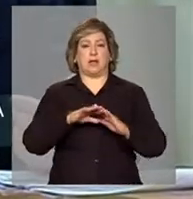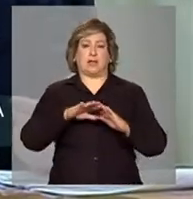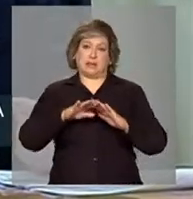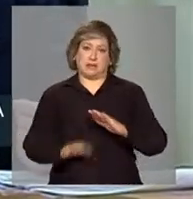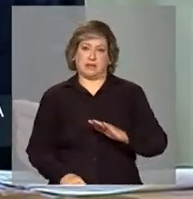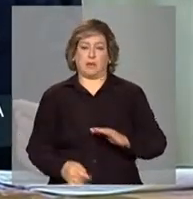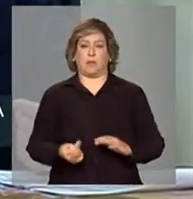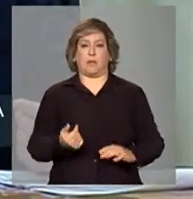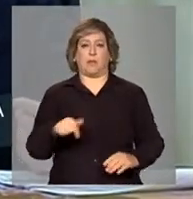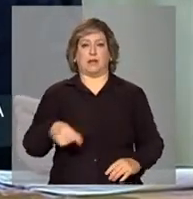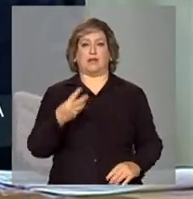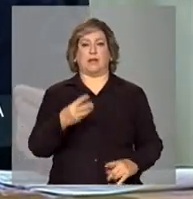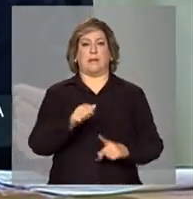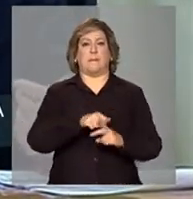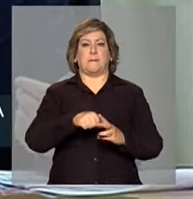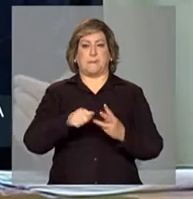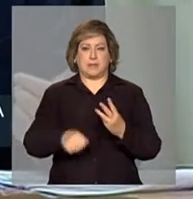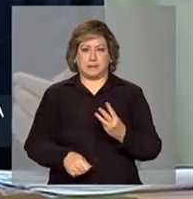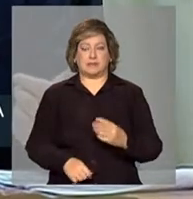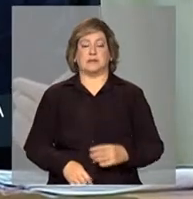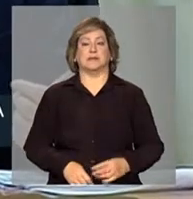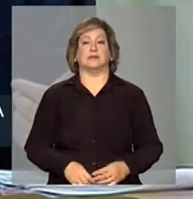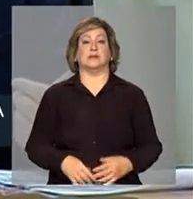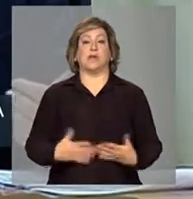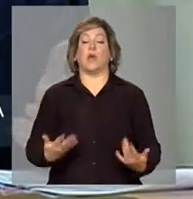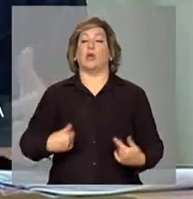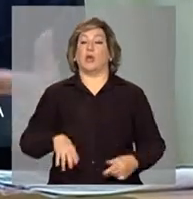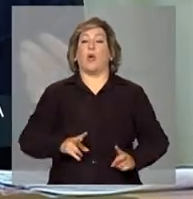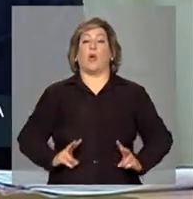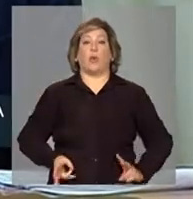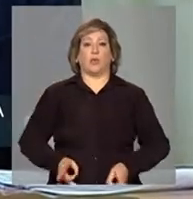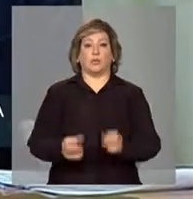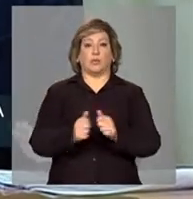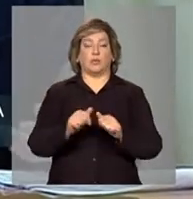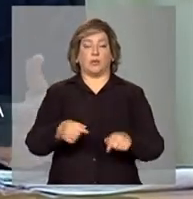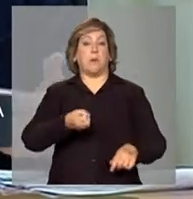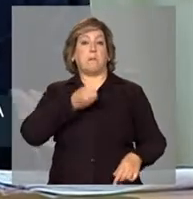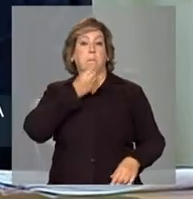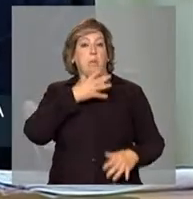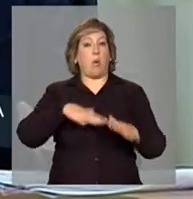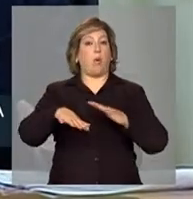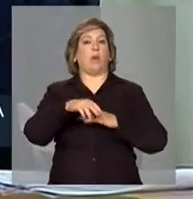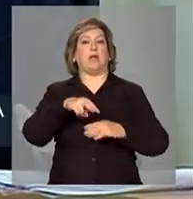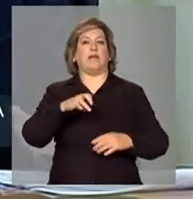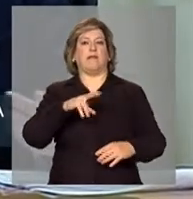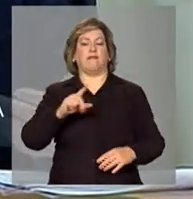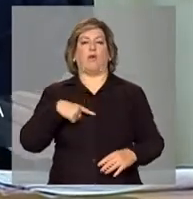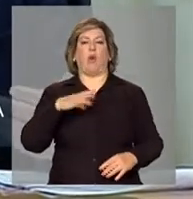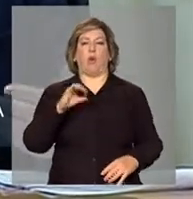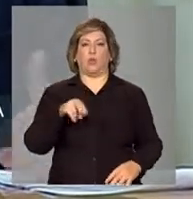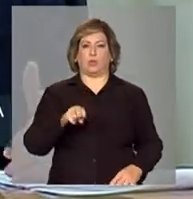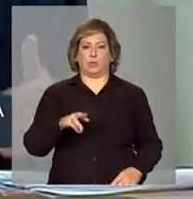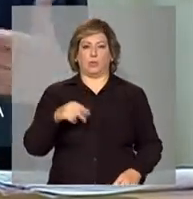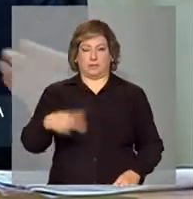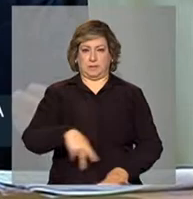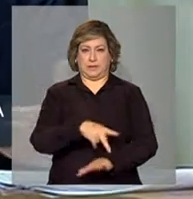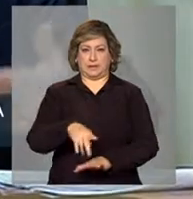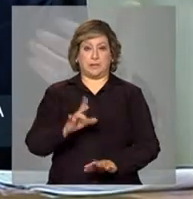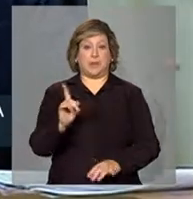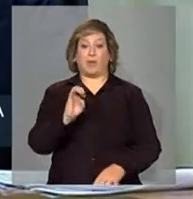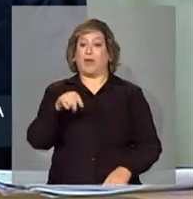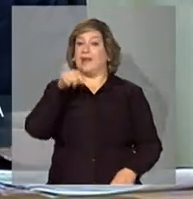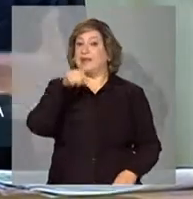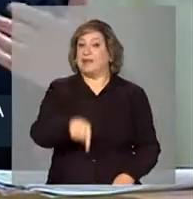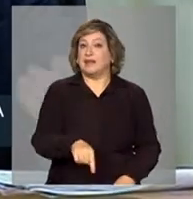um pouco nesse primeiro trimestre né então nós continuamos ainda com bom nível de consumo no país mas não foi